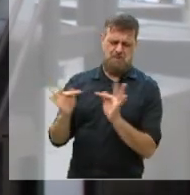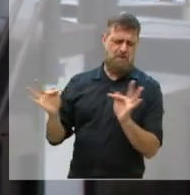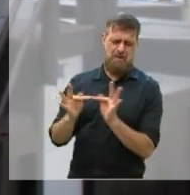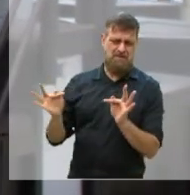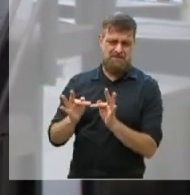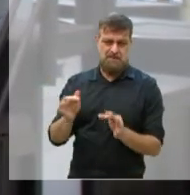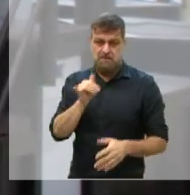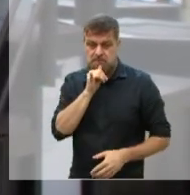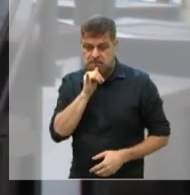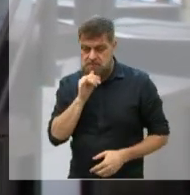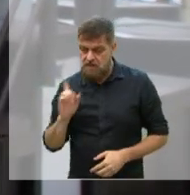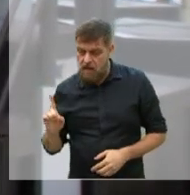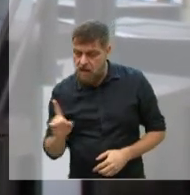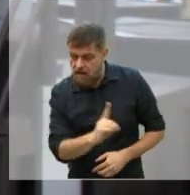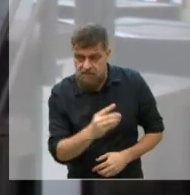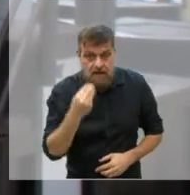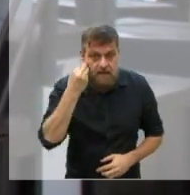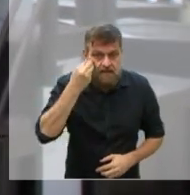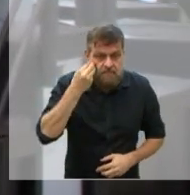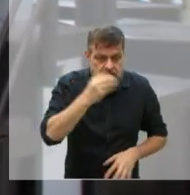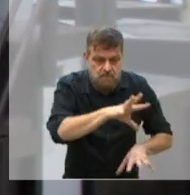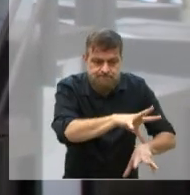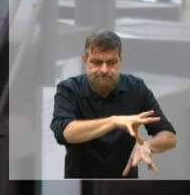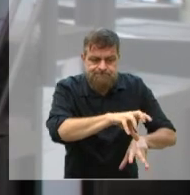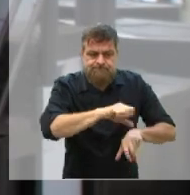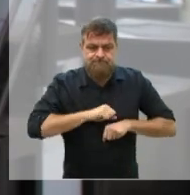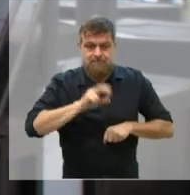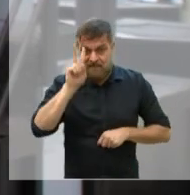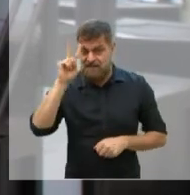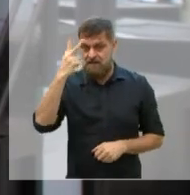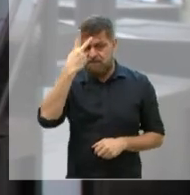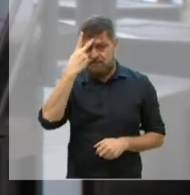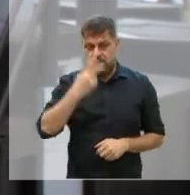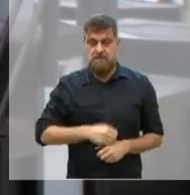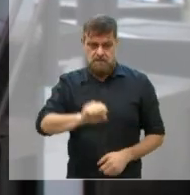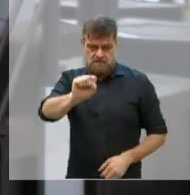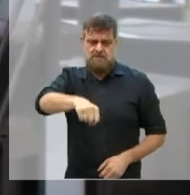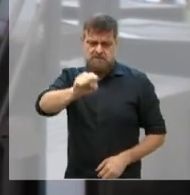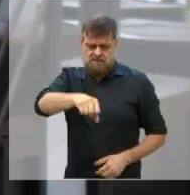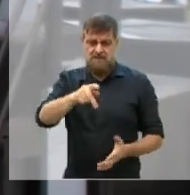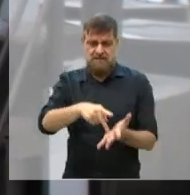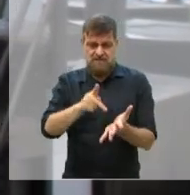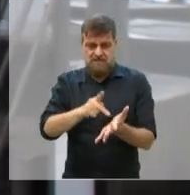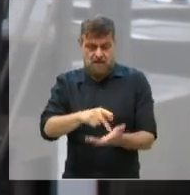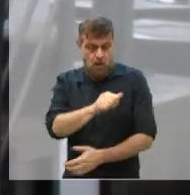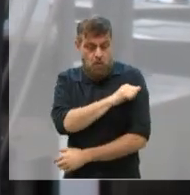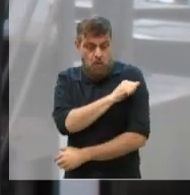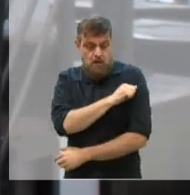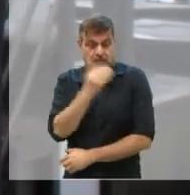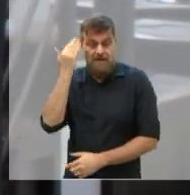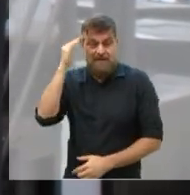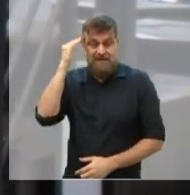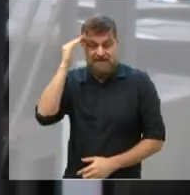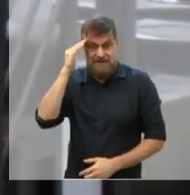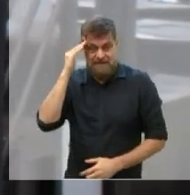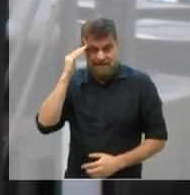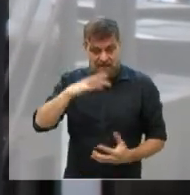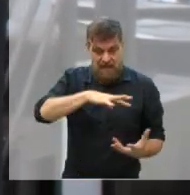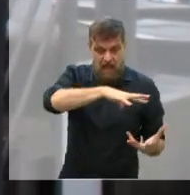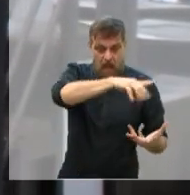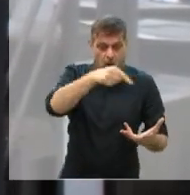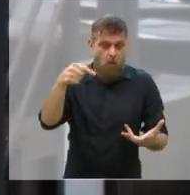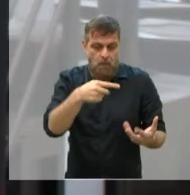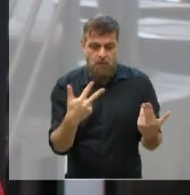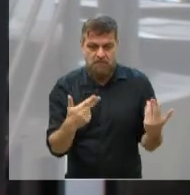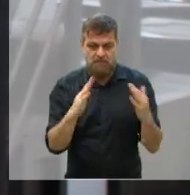por exemplo, mas ele vivenciando aquilo, ele pode mudar de ideia. É importante o aluno entender que o mundo inteiro é uma sala de aula,